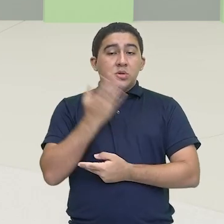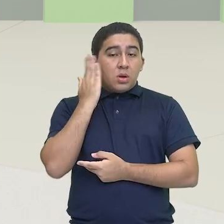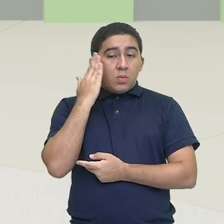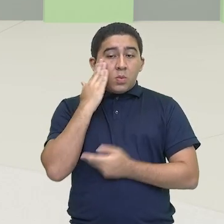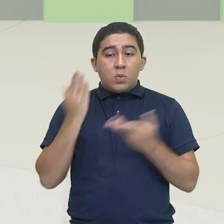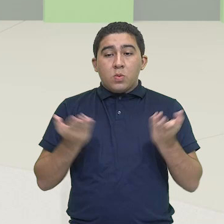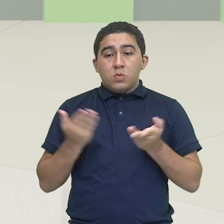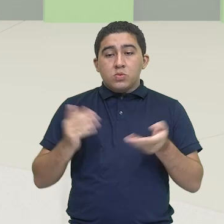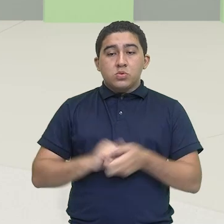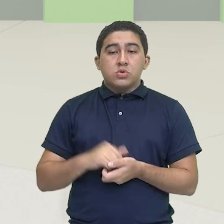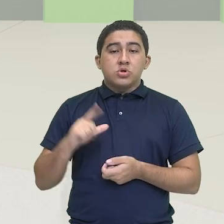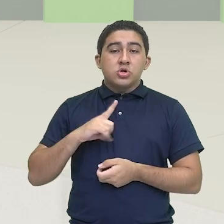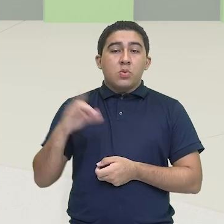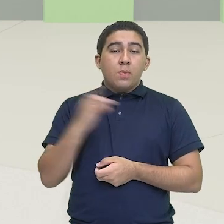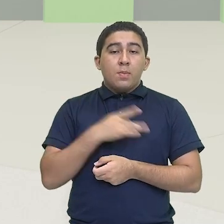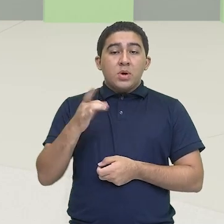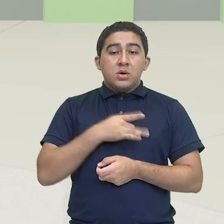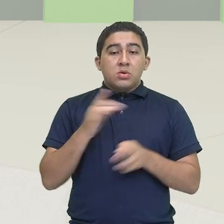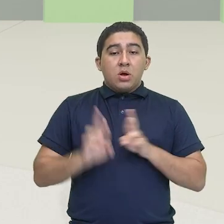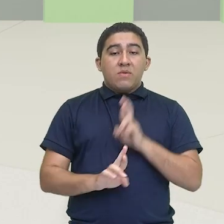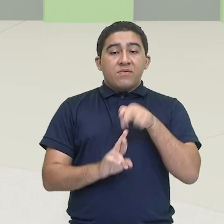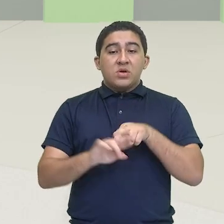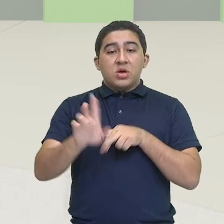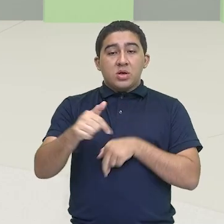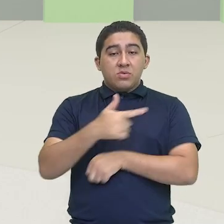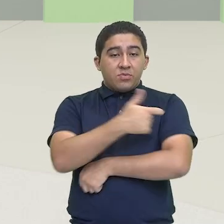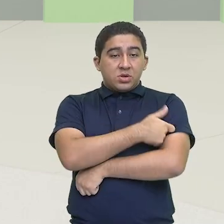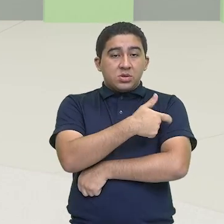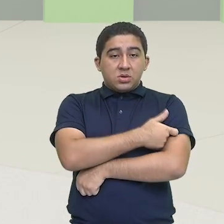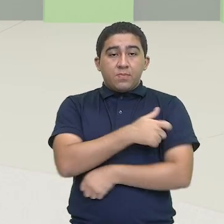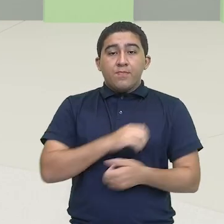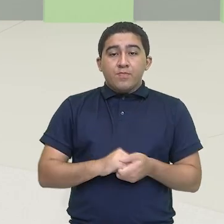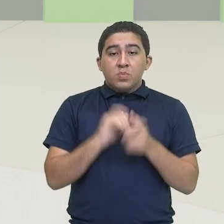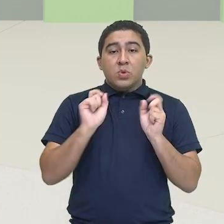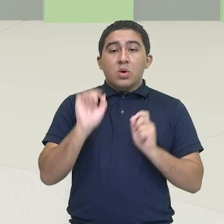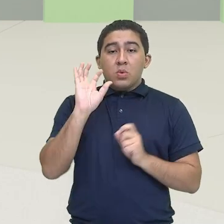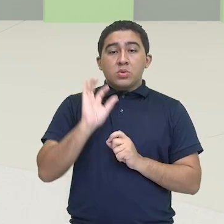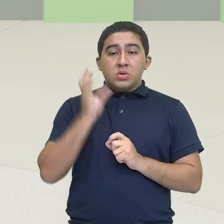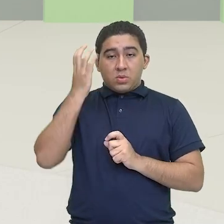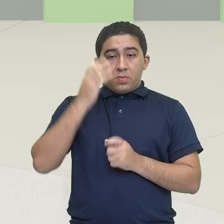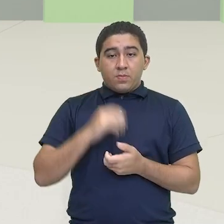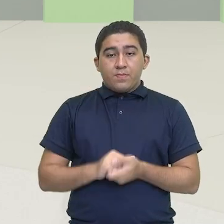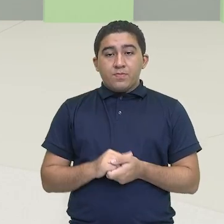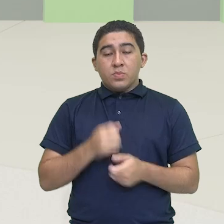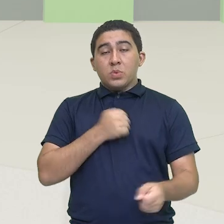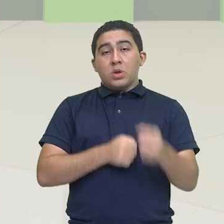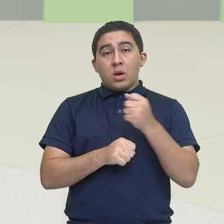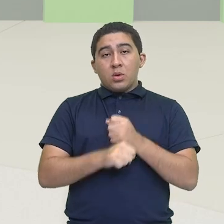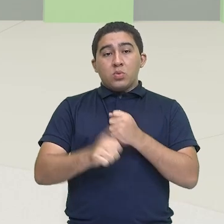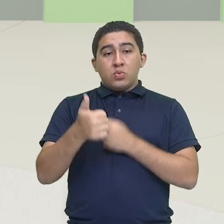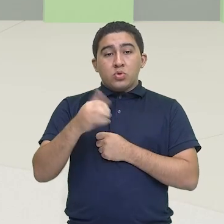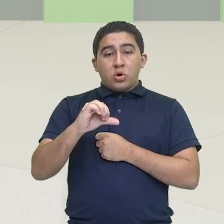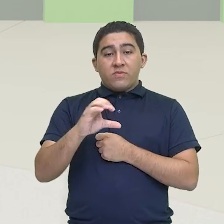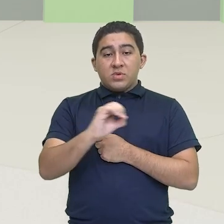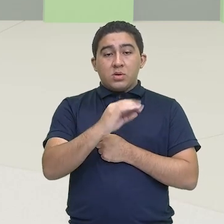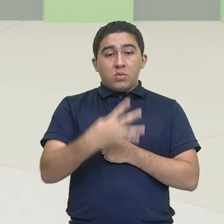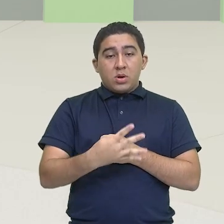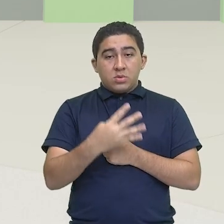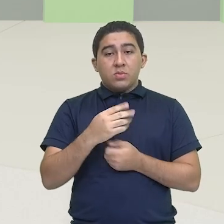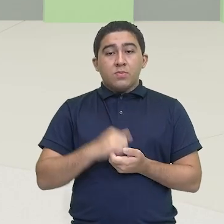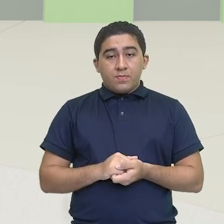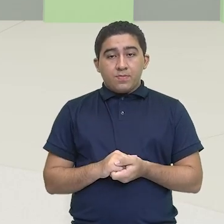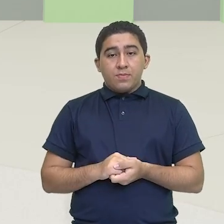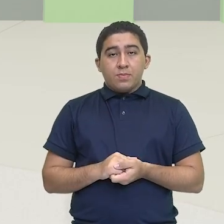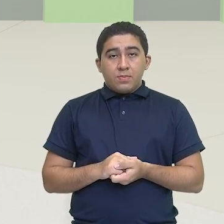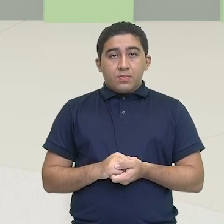havia um medo mesmo a respeito dessa vacina. Então o que aconteceu? No ano de 1904, na